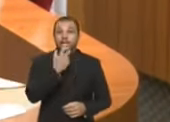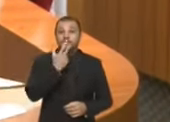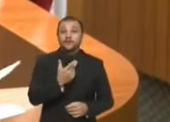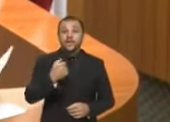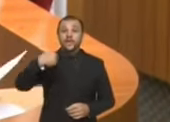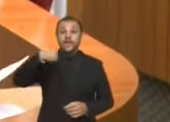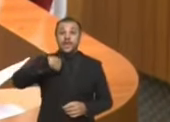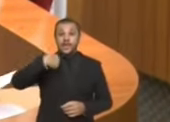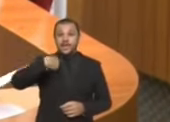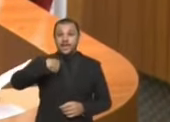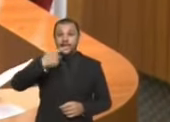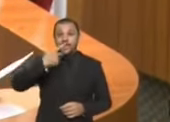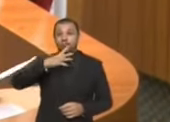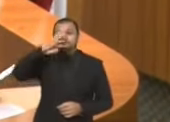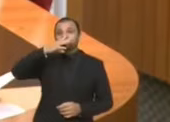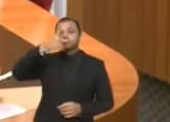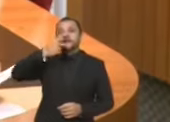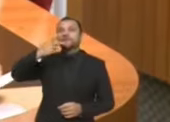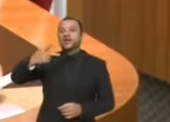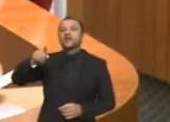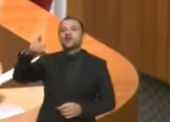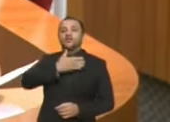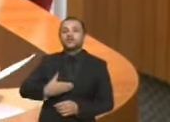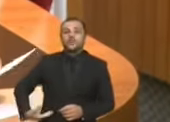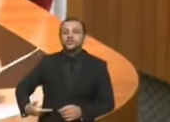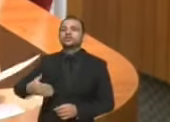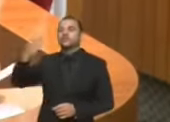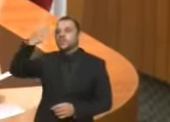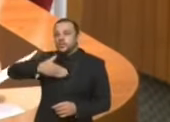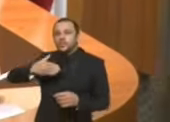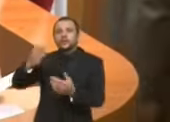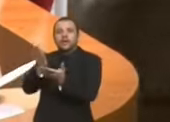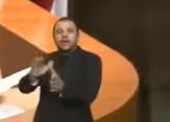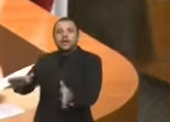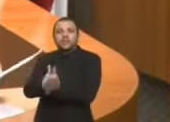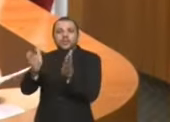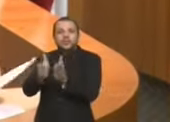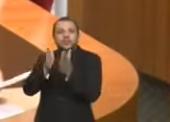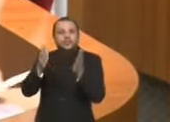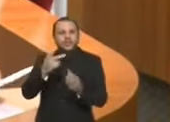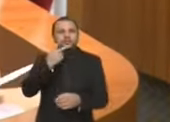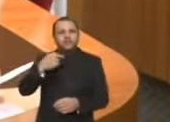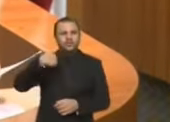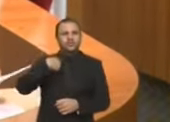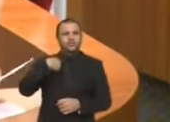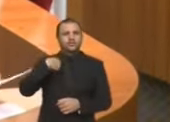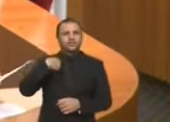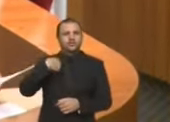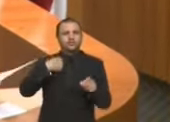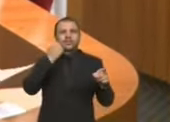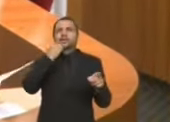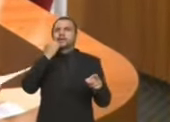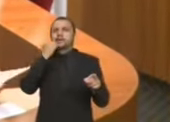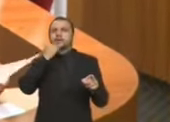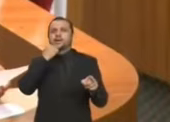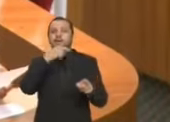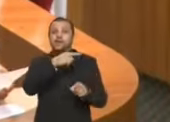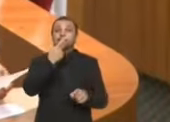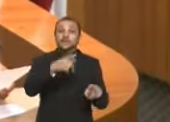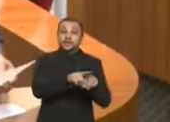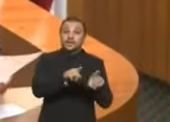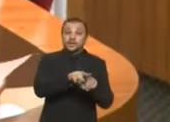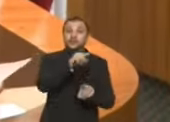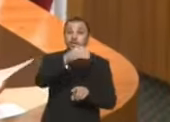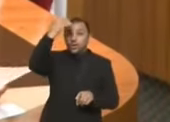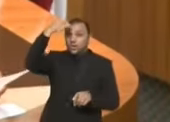muita cara de pau. E o pior de tudo é que o ex-governador Flávio Dino ainda quer colocar a culpa em Bolsonaro e nos bolsonaristas.